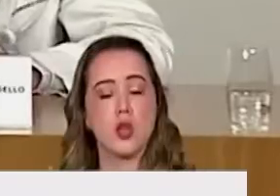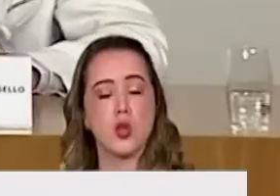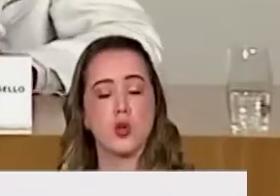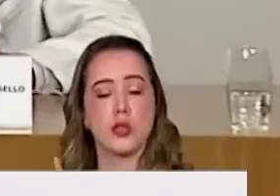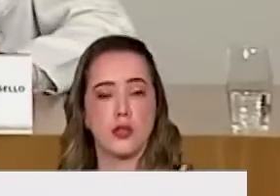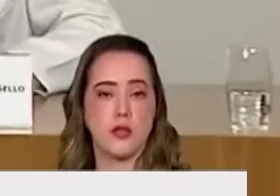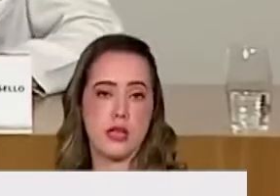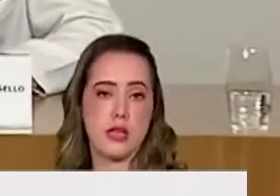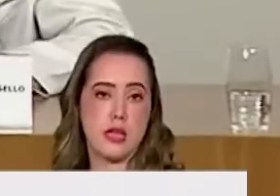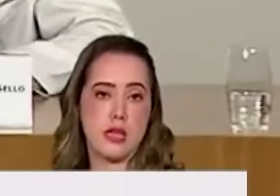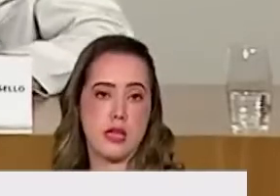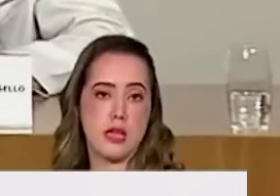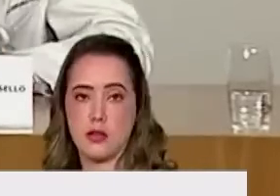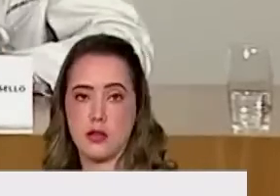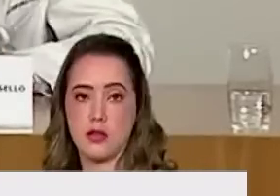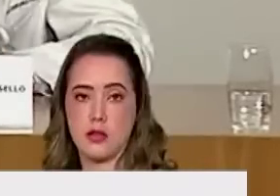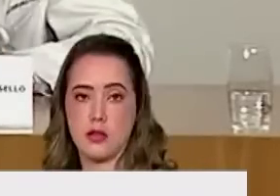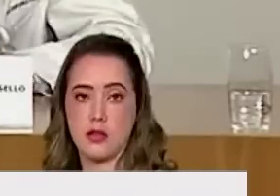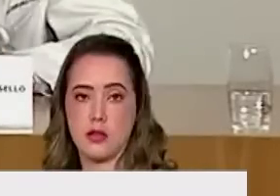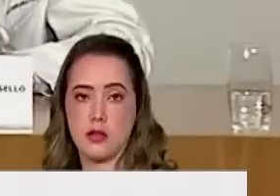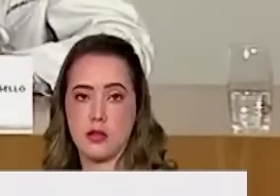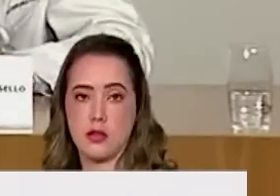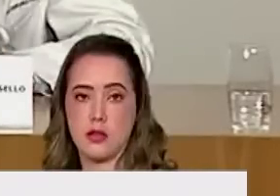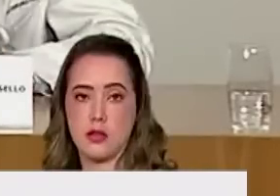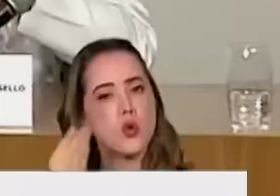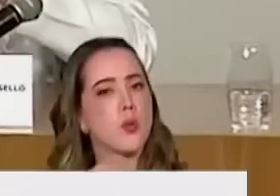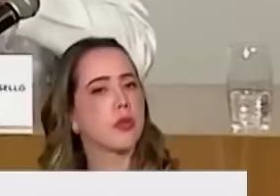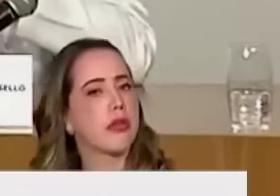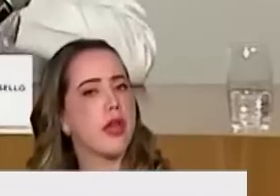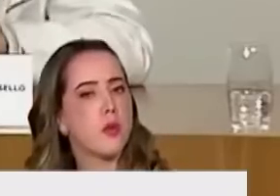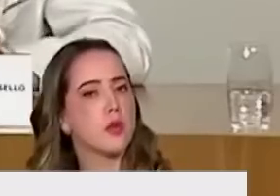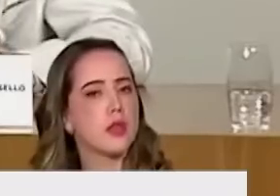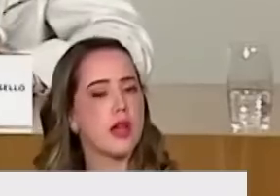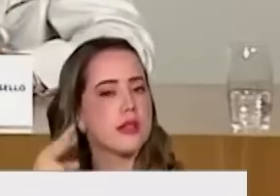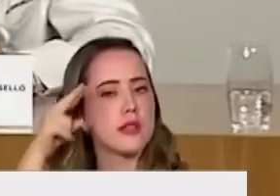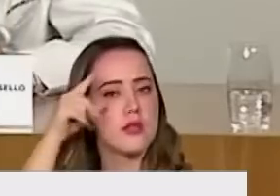de saber sobre a recuperação também dessa cirurgia da pálpebra, se tem algum tipo,